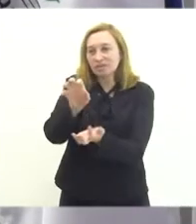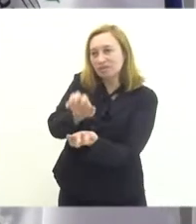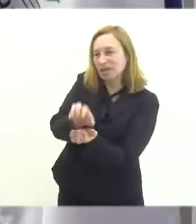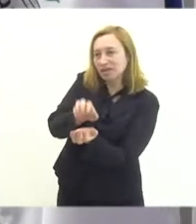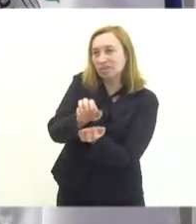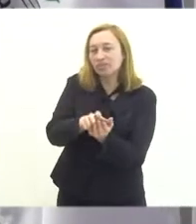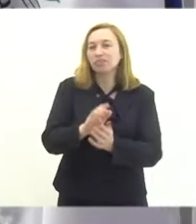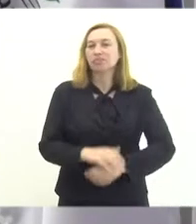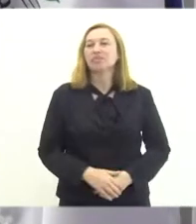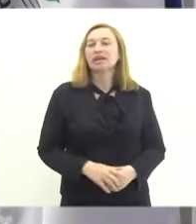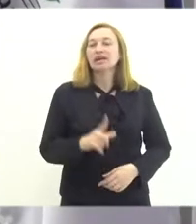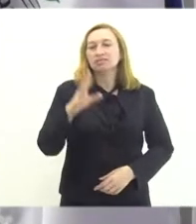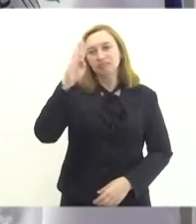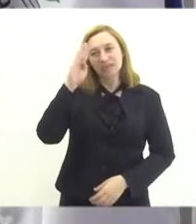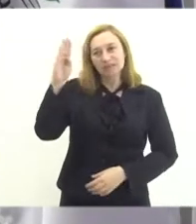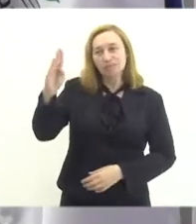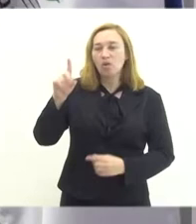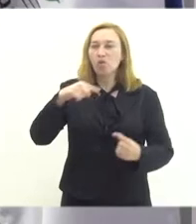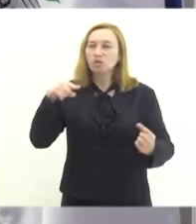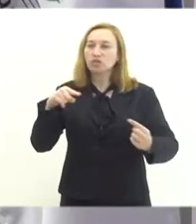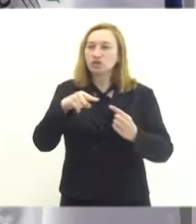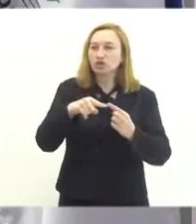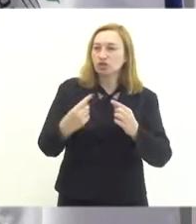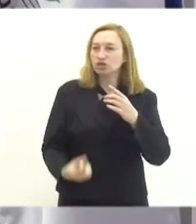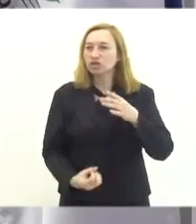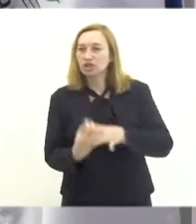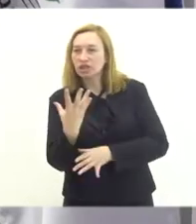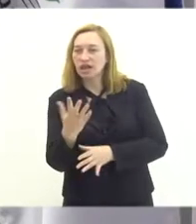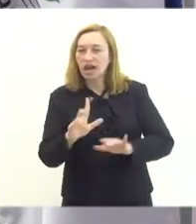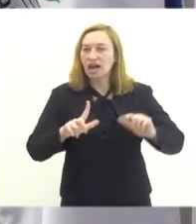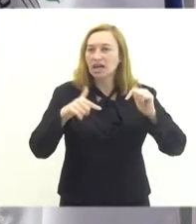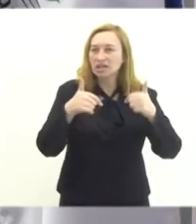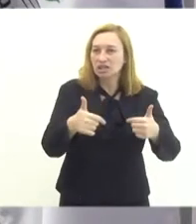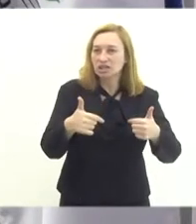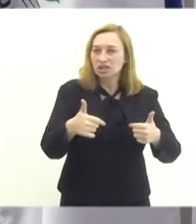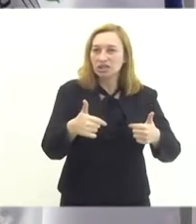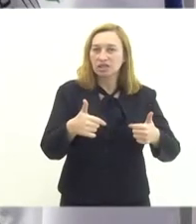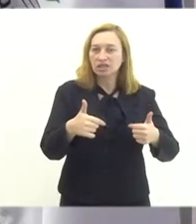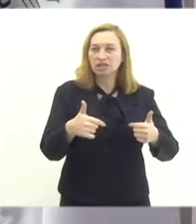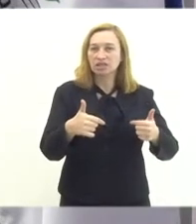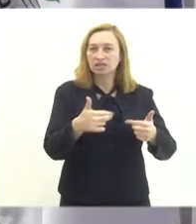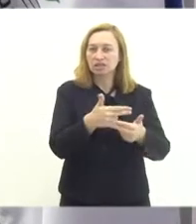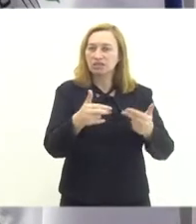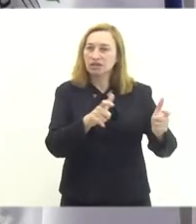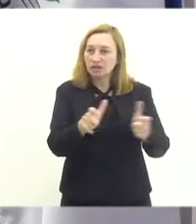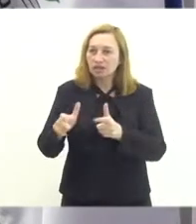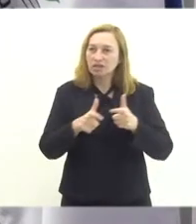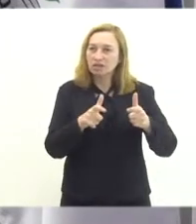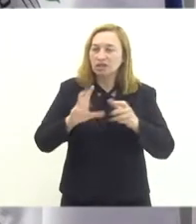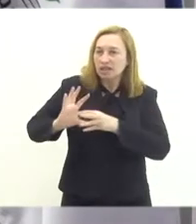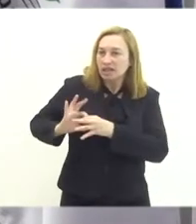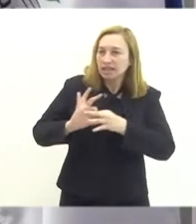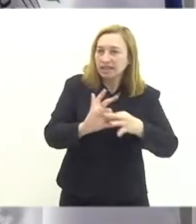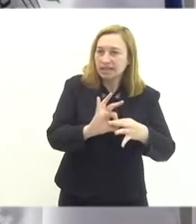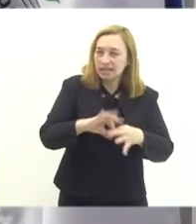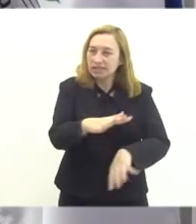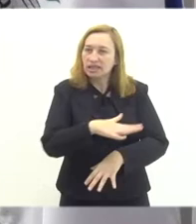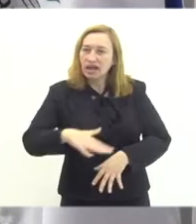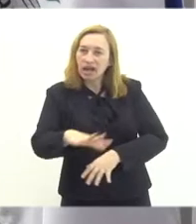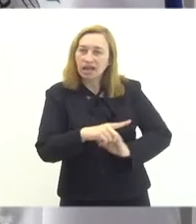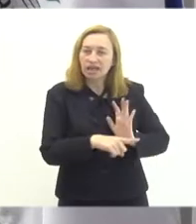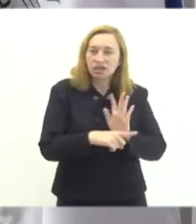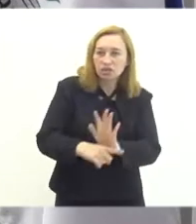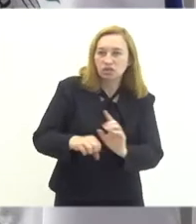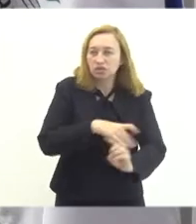abertos tem como principais objetivos implantar ações intersetoriais Integradas nas áreas de assistência